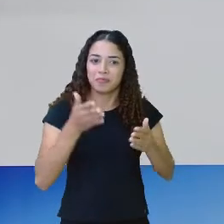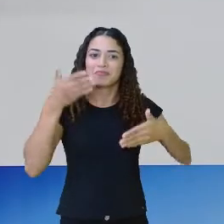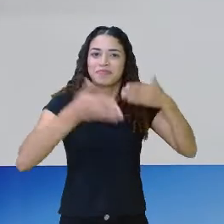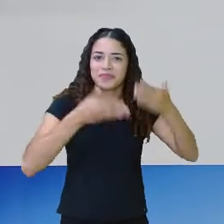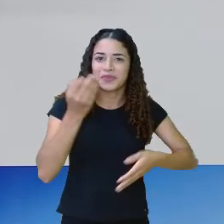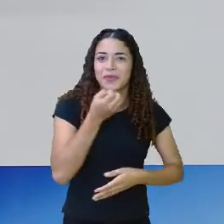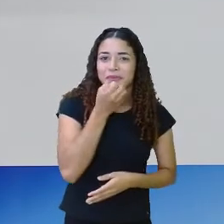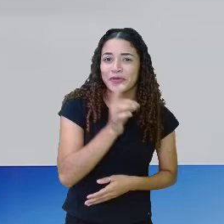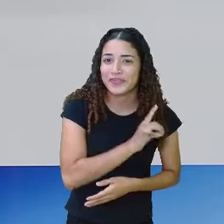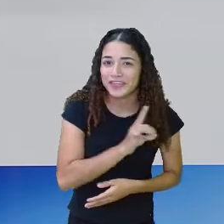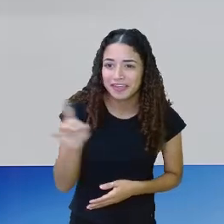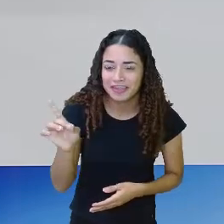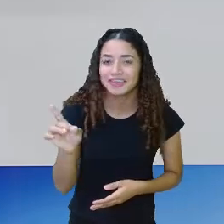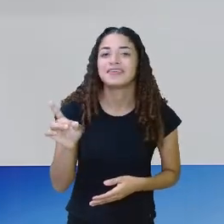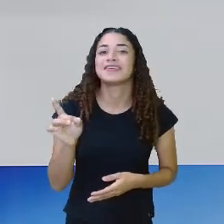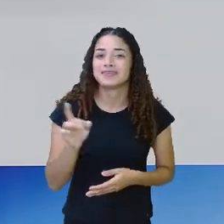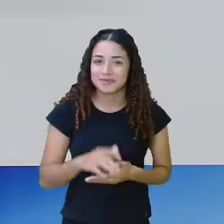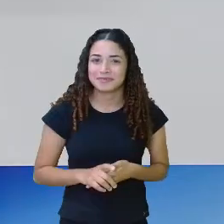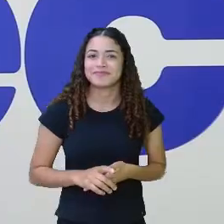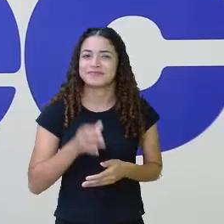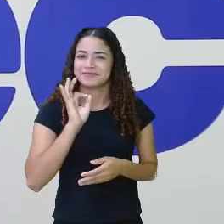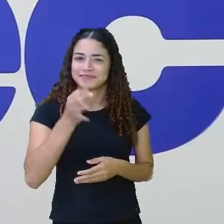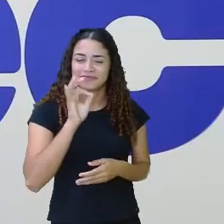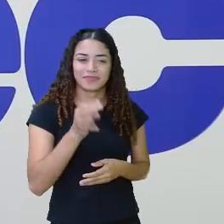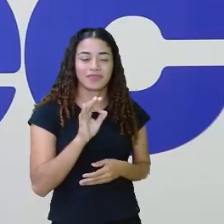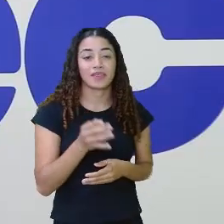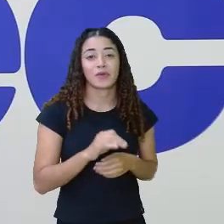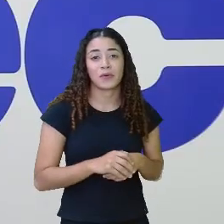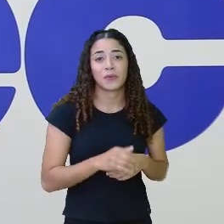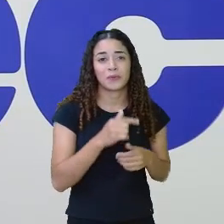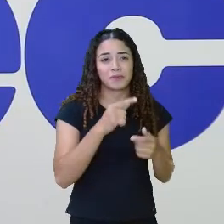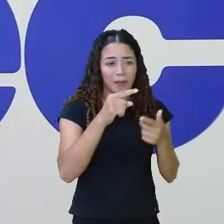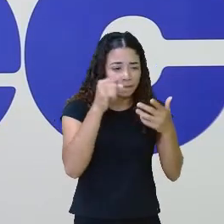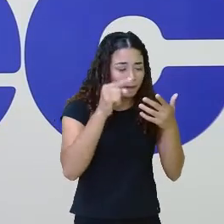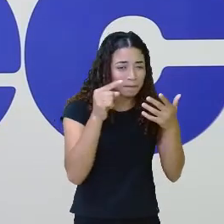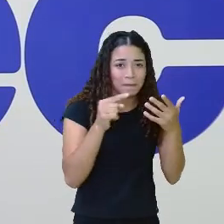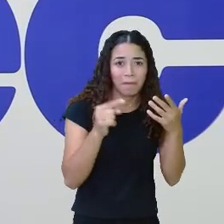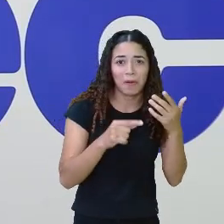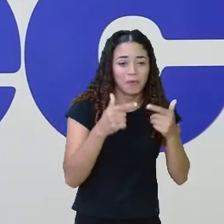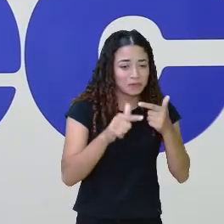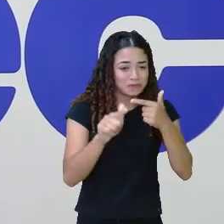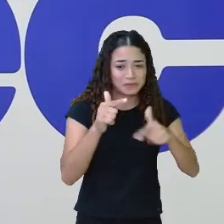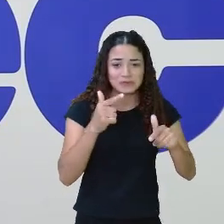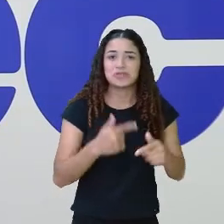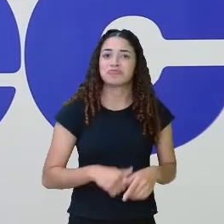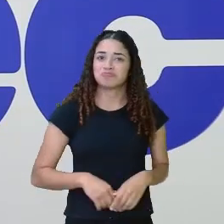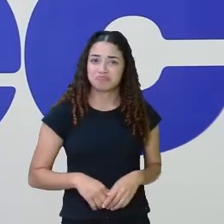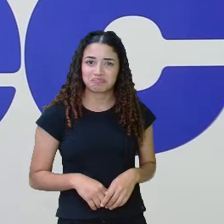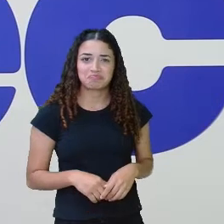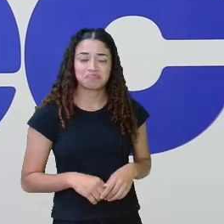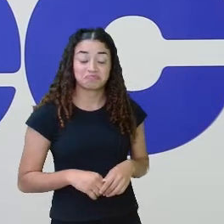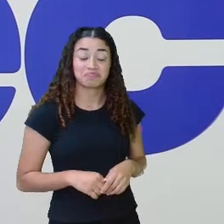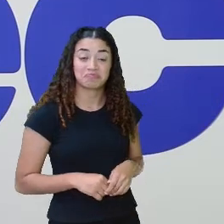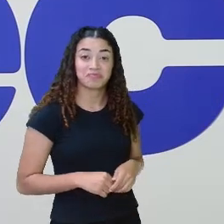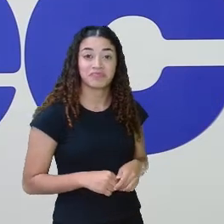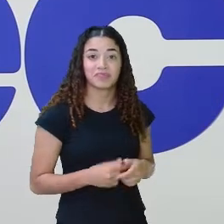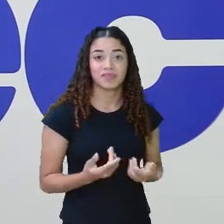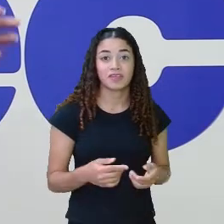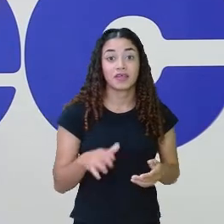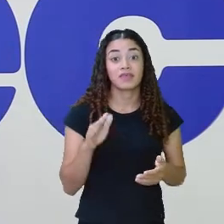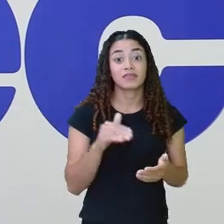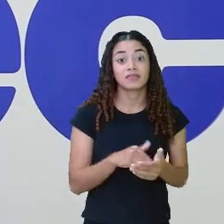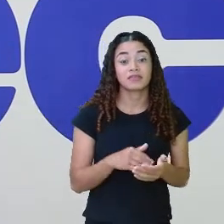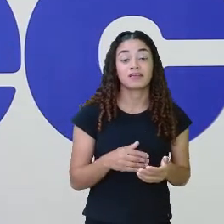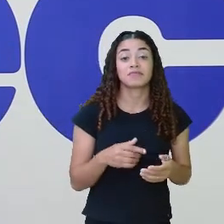deu bom também, dia, com João professora e Sara. Kedma. Isso, Gabriel, Diego, Pablo, minha gente, Isabel. Até